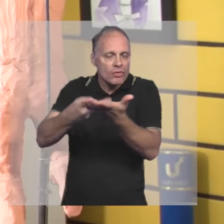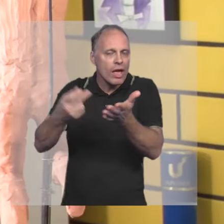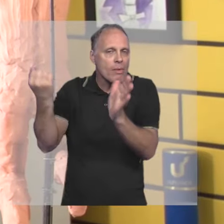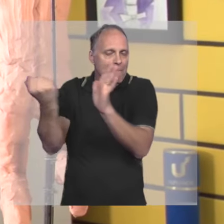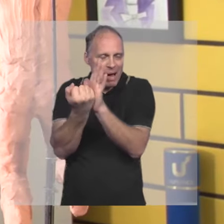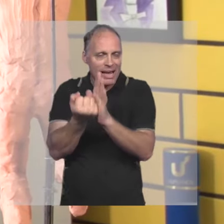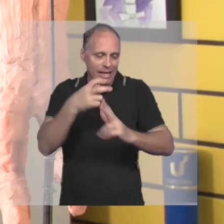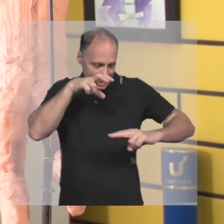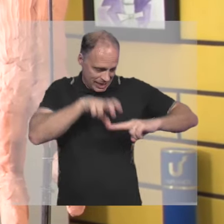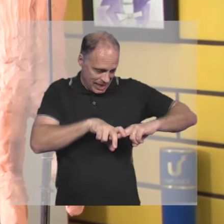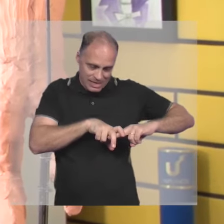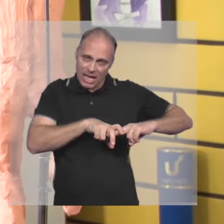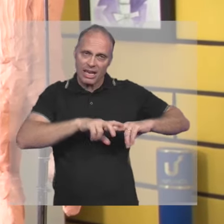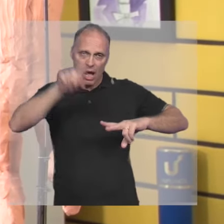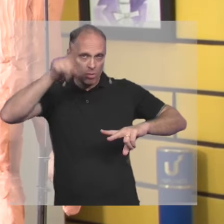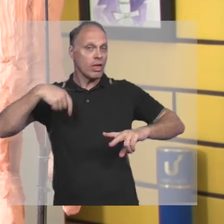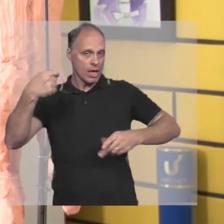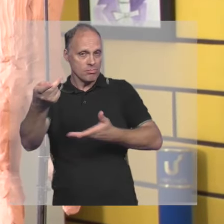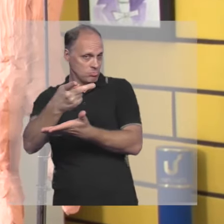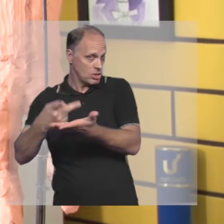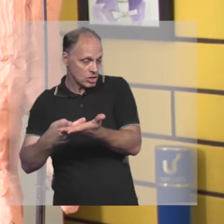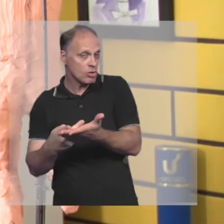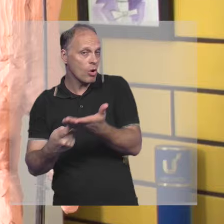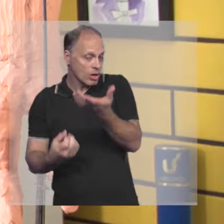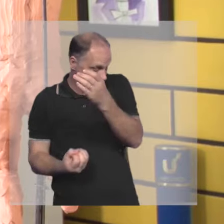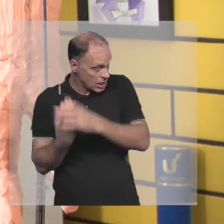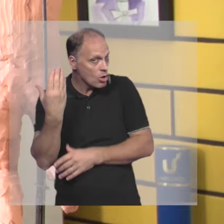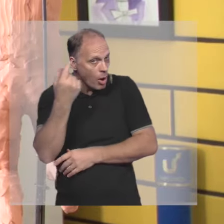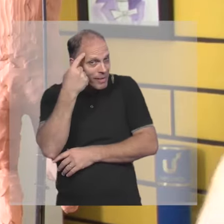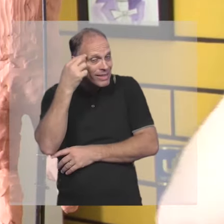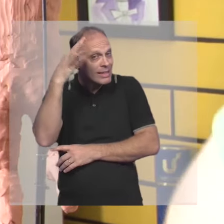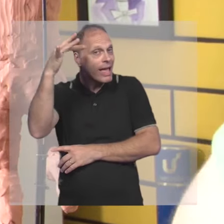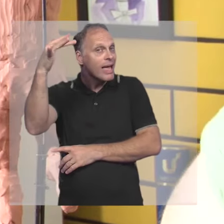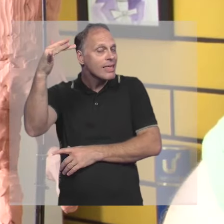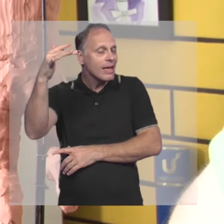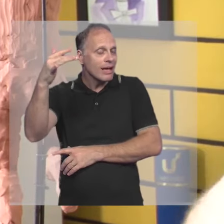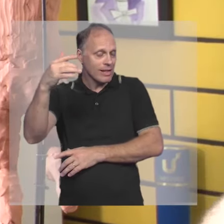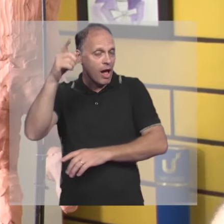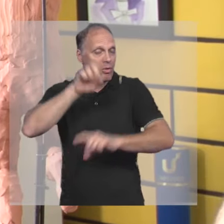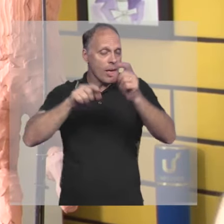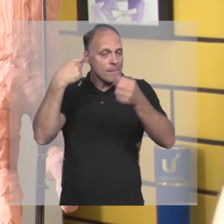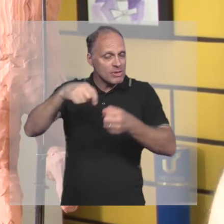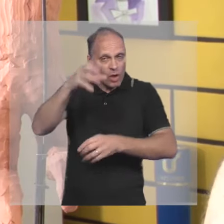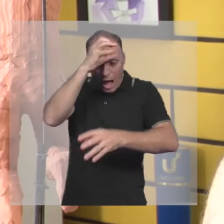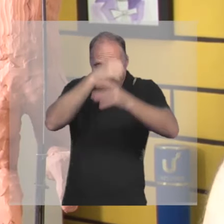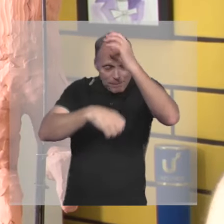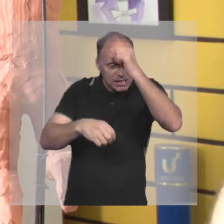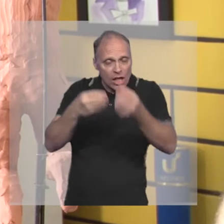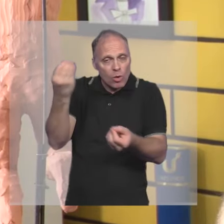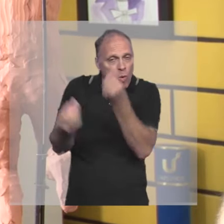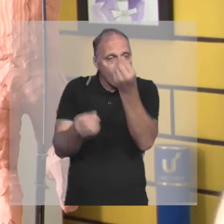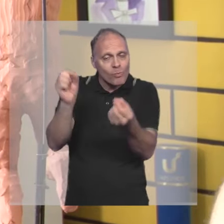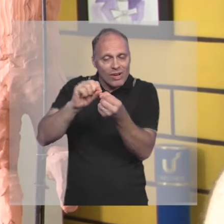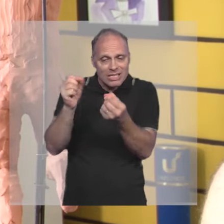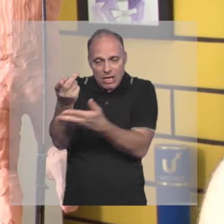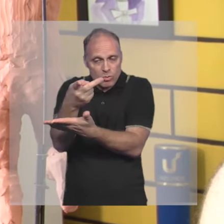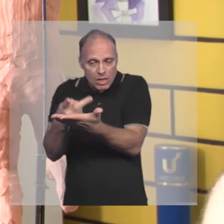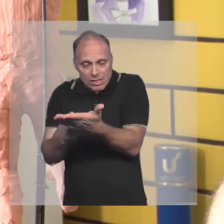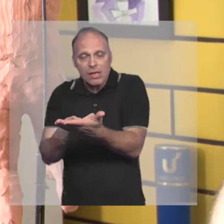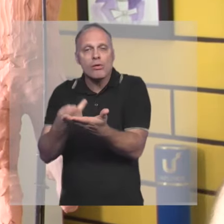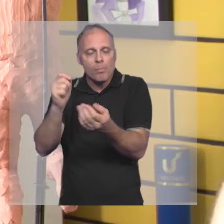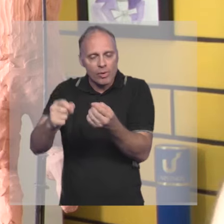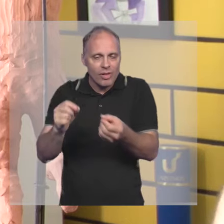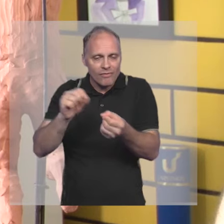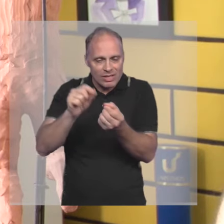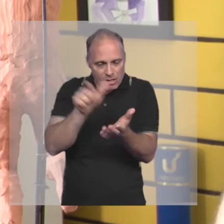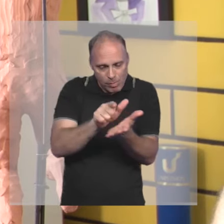aquela marca. A cadeira que a gente senta, alguém precisou desenhar ela. Alguém precisou aprender como ler aquele desenho para